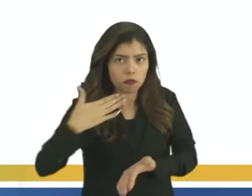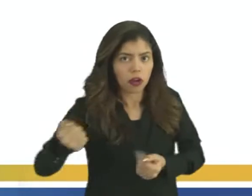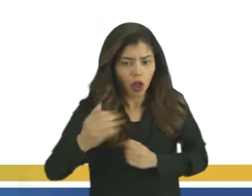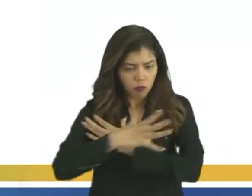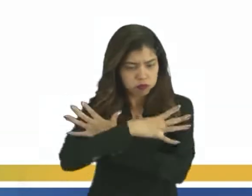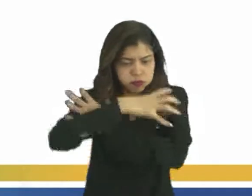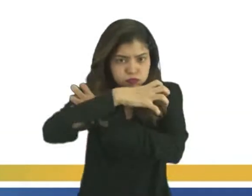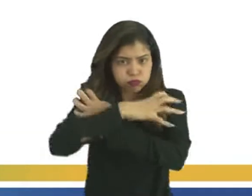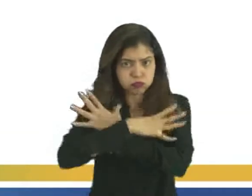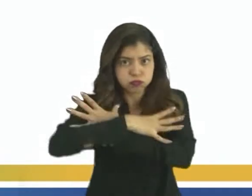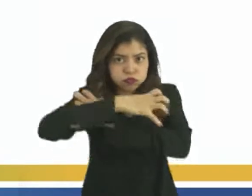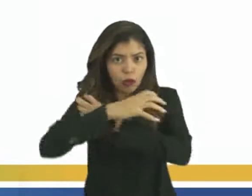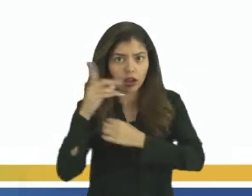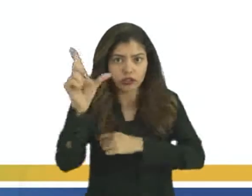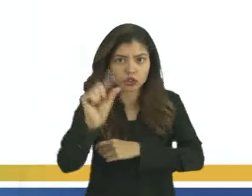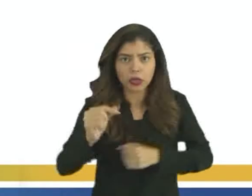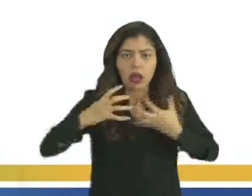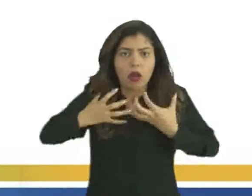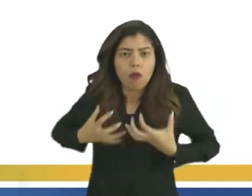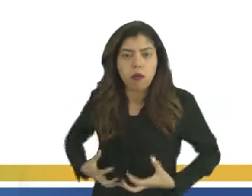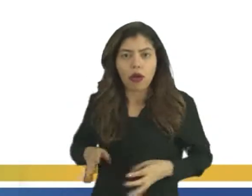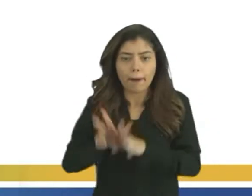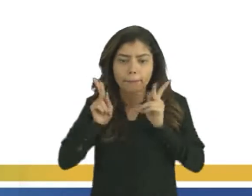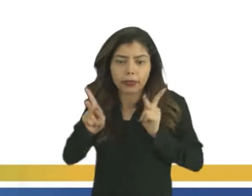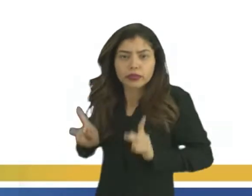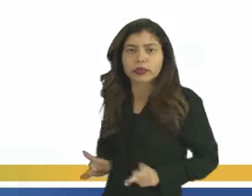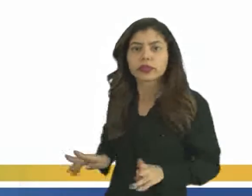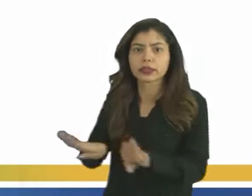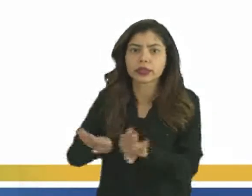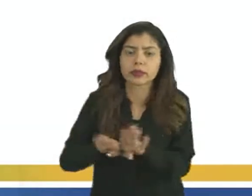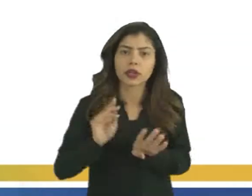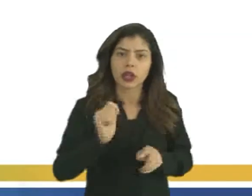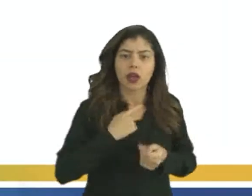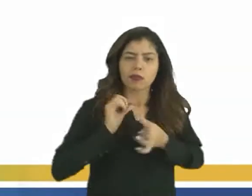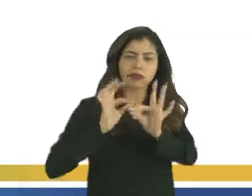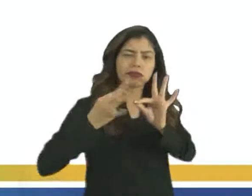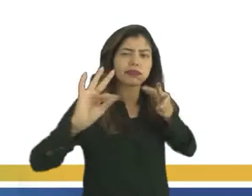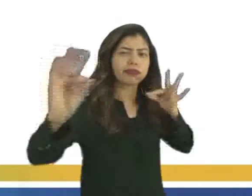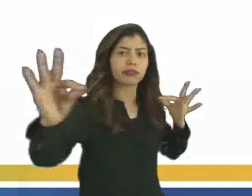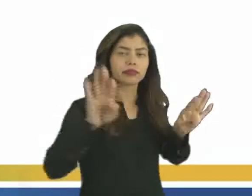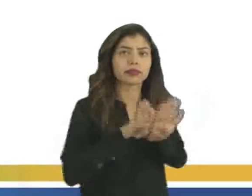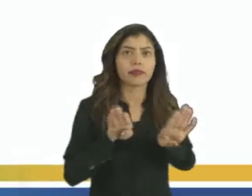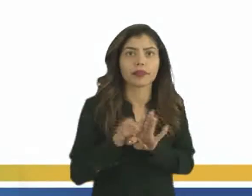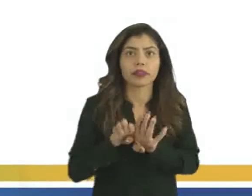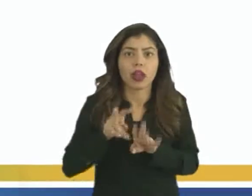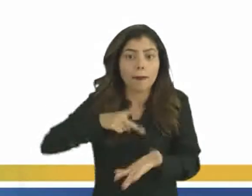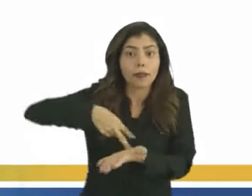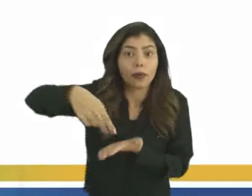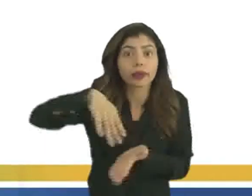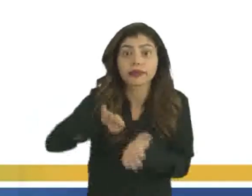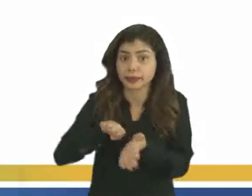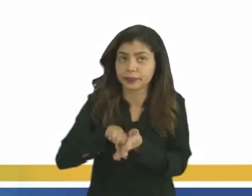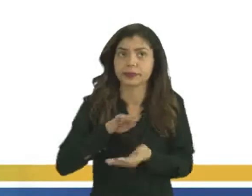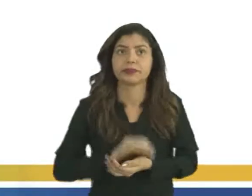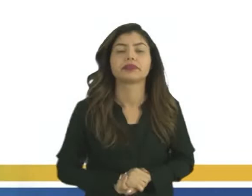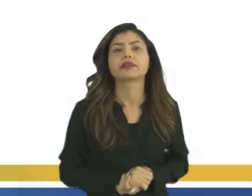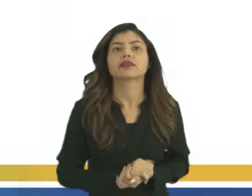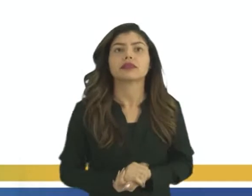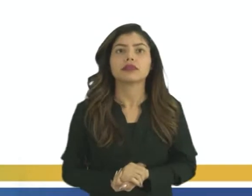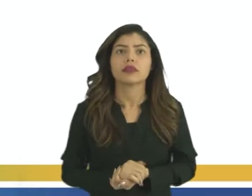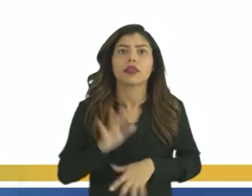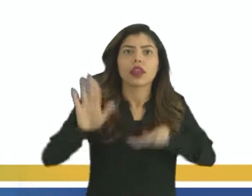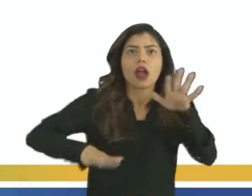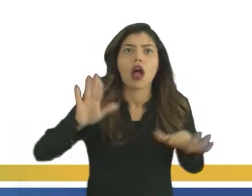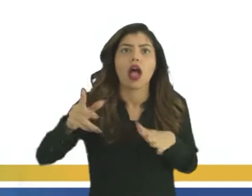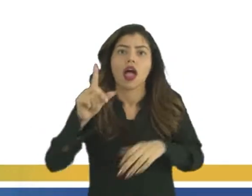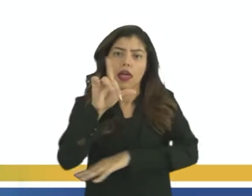contração muscular, ainda diminui o cansaço e mantém a performance em provas de longa duração, como maratonas e triatlos. Nem sempre o que um